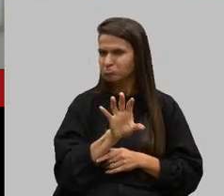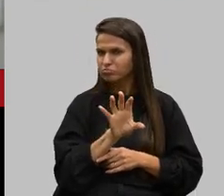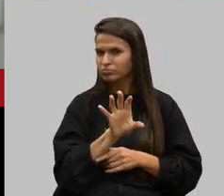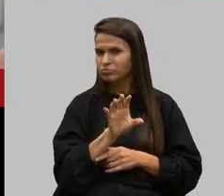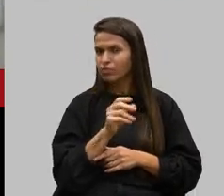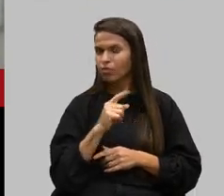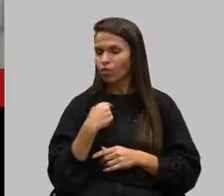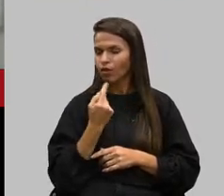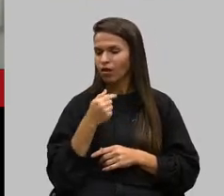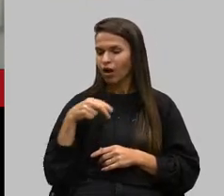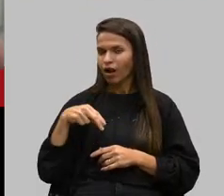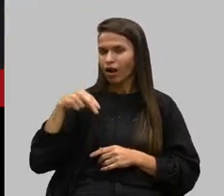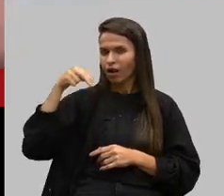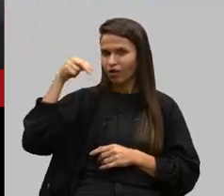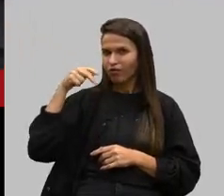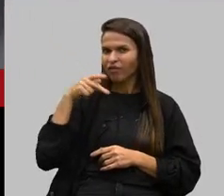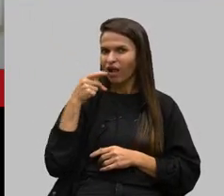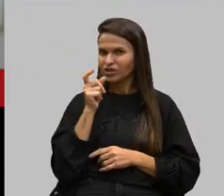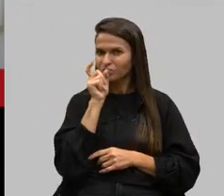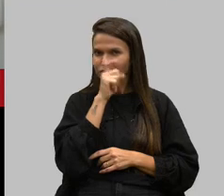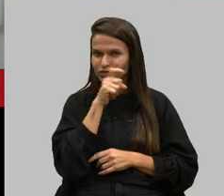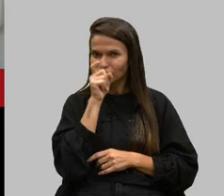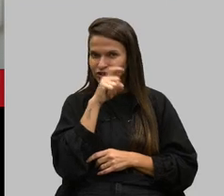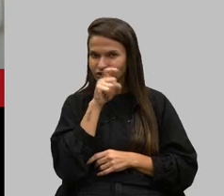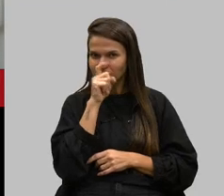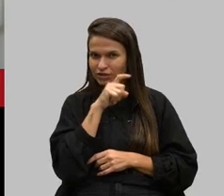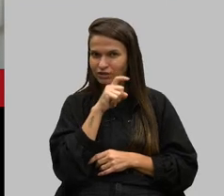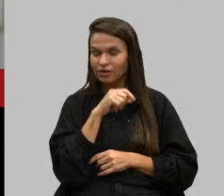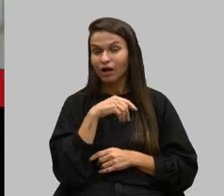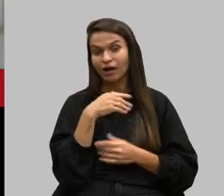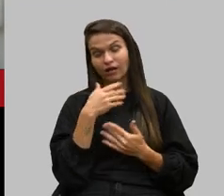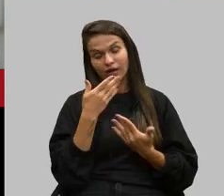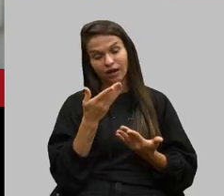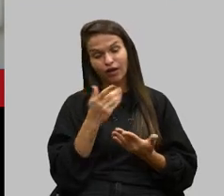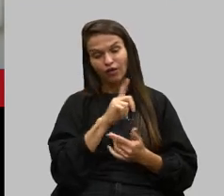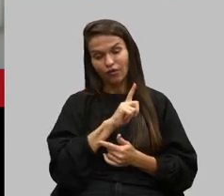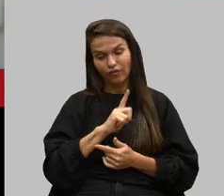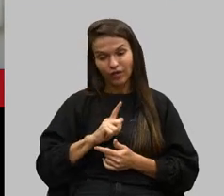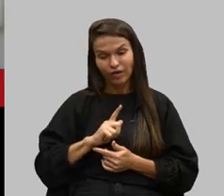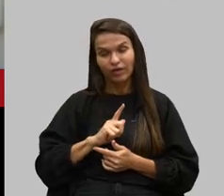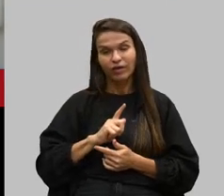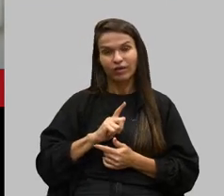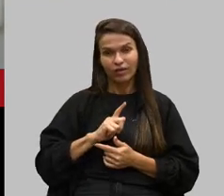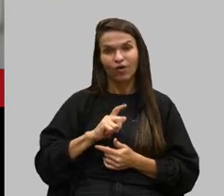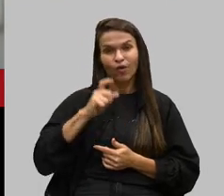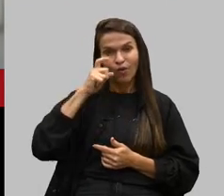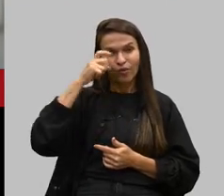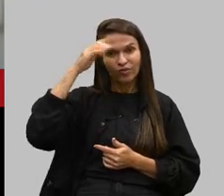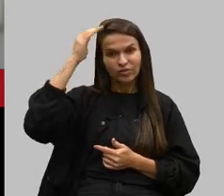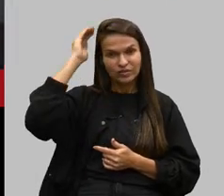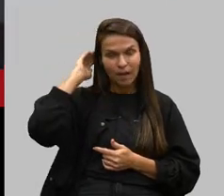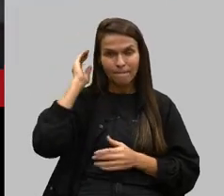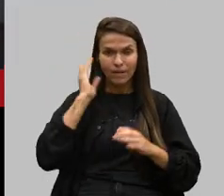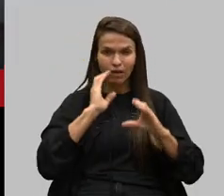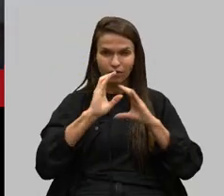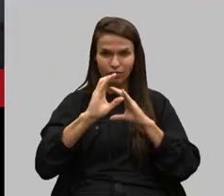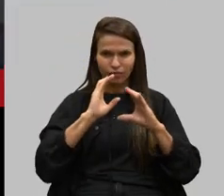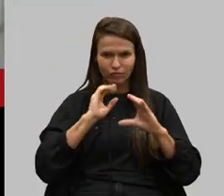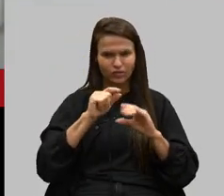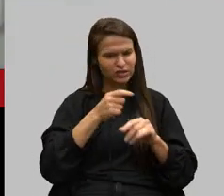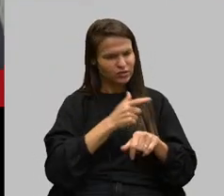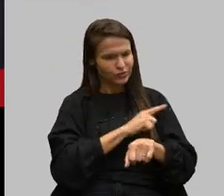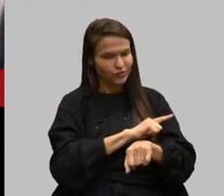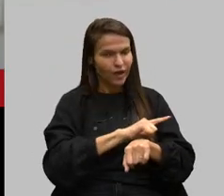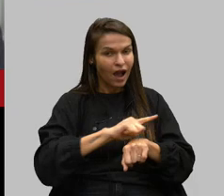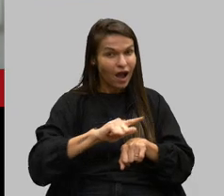norte chama de mentira e aí o governador Romeu Zema e a comunicação Vocês são muito educados